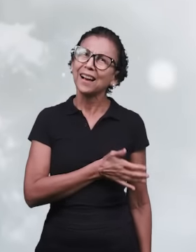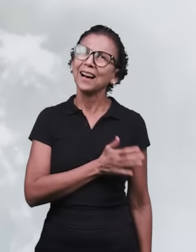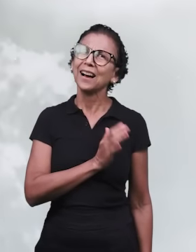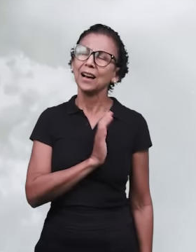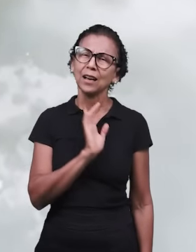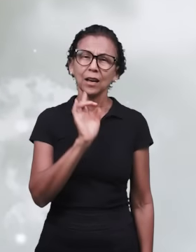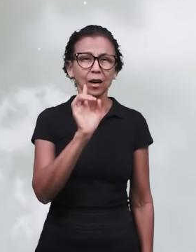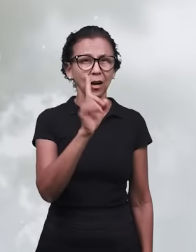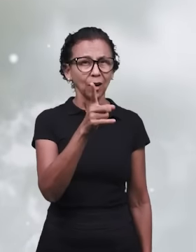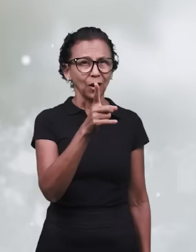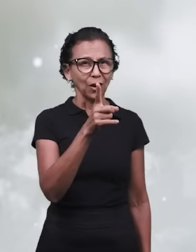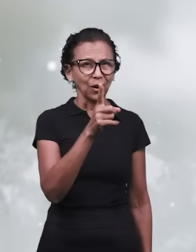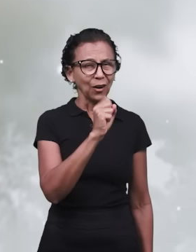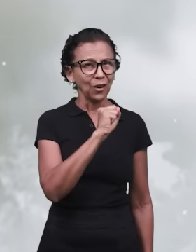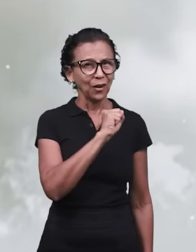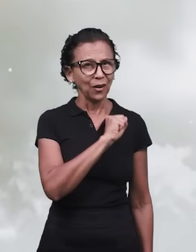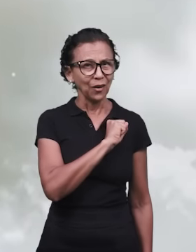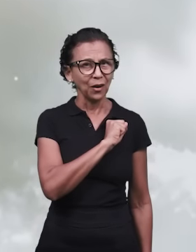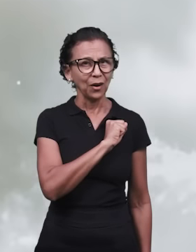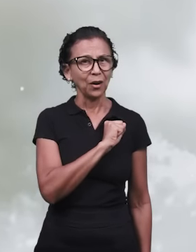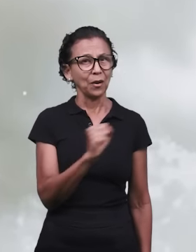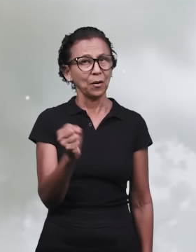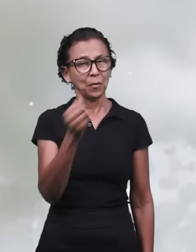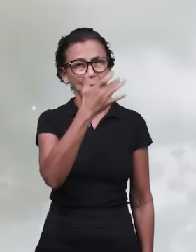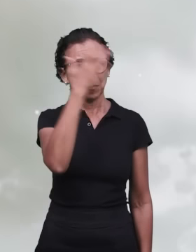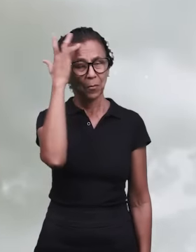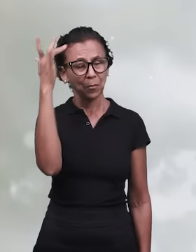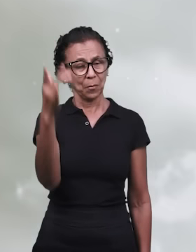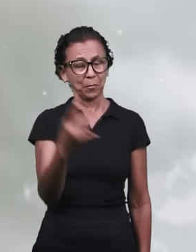ó pecador, vem depressa,